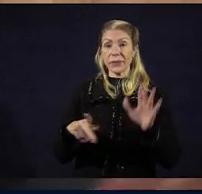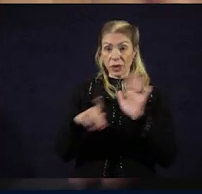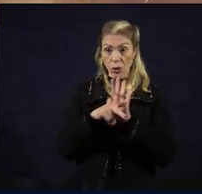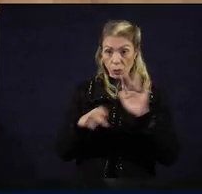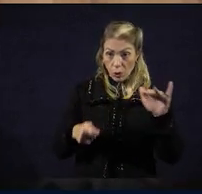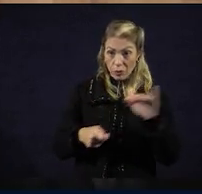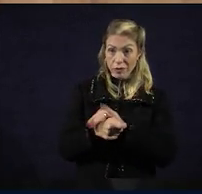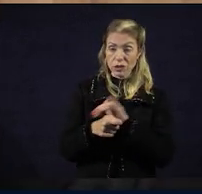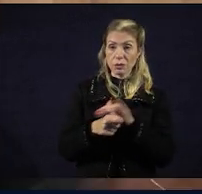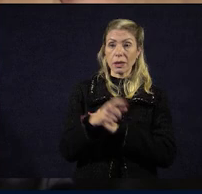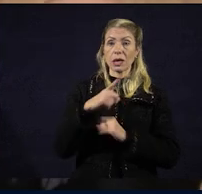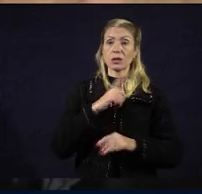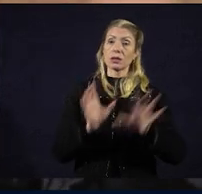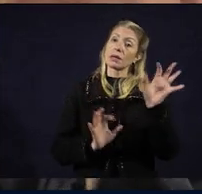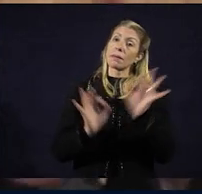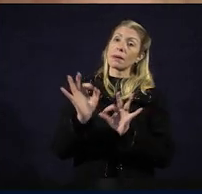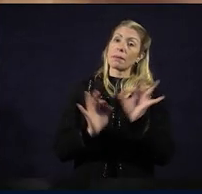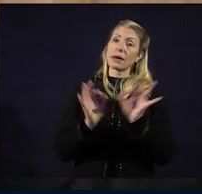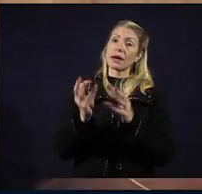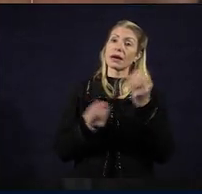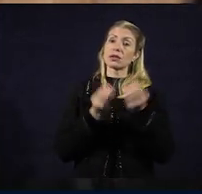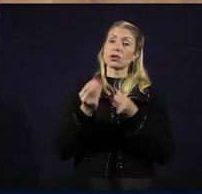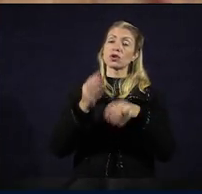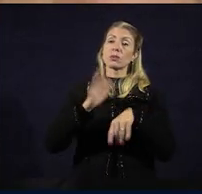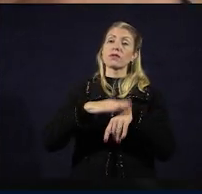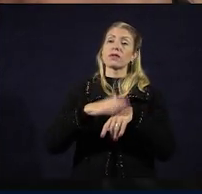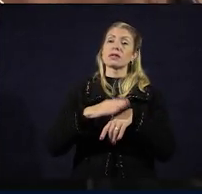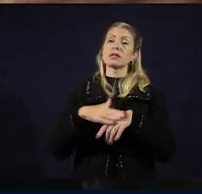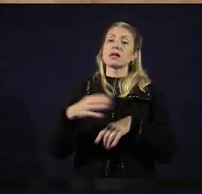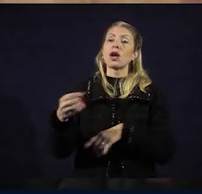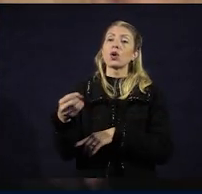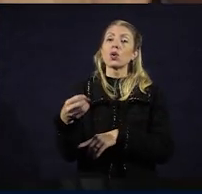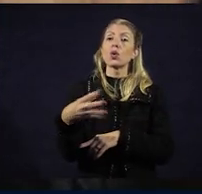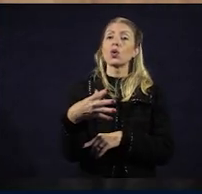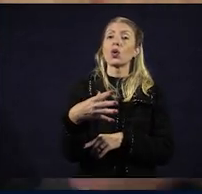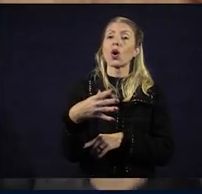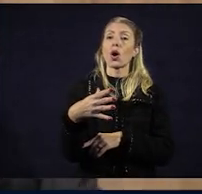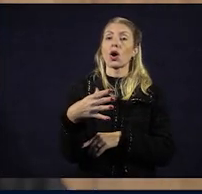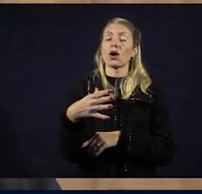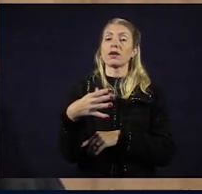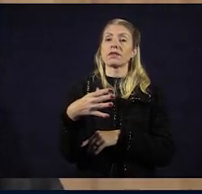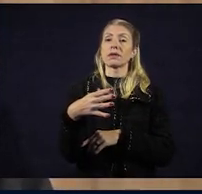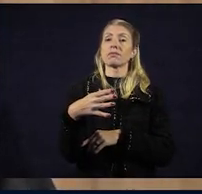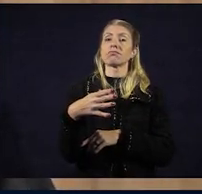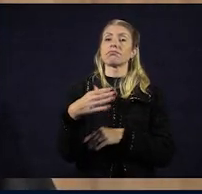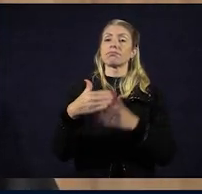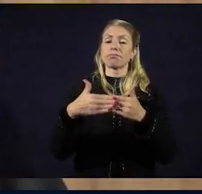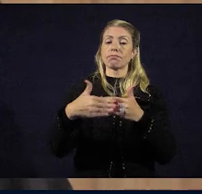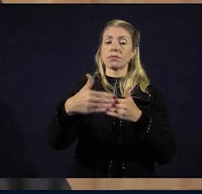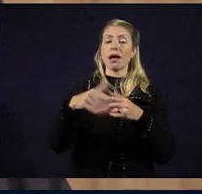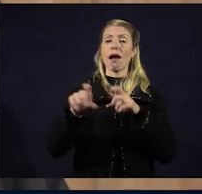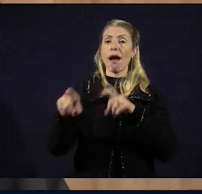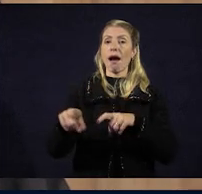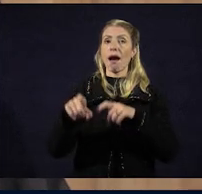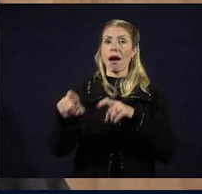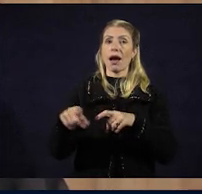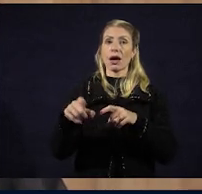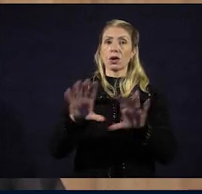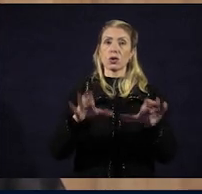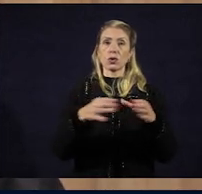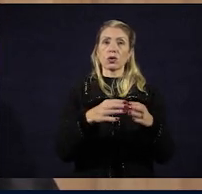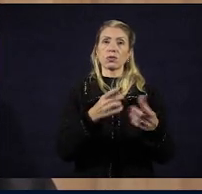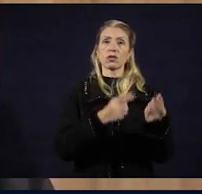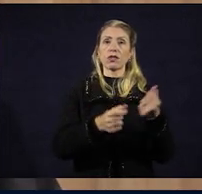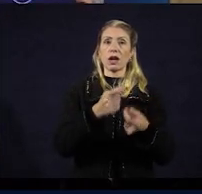de investimentos estão preparados para uma uma nova vinda de do Agro para bolsa e o pessoal tá querendo entender mais